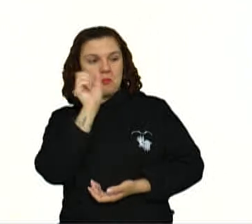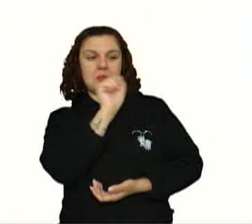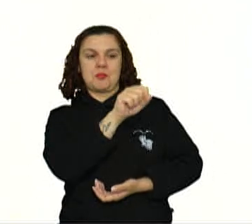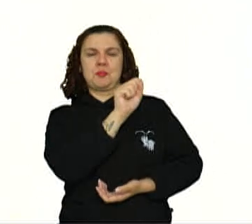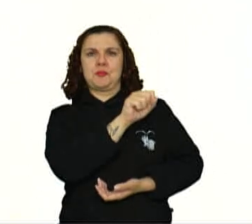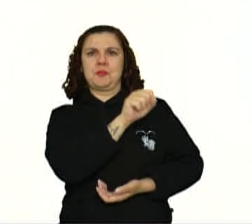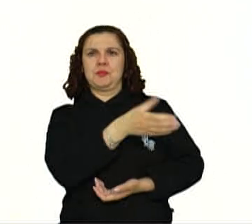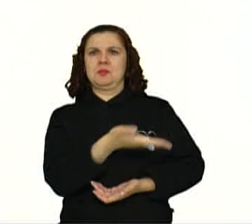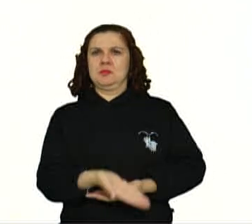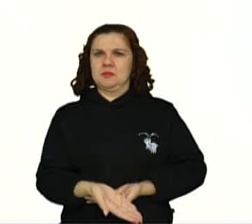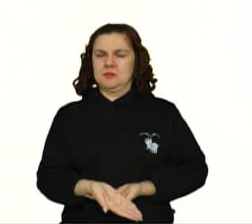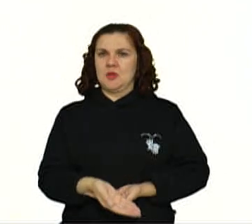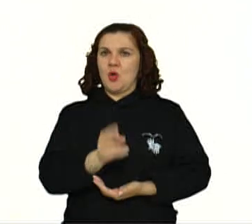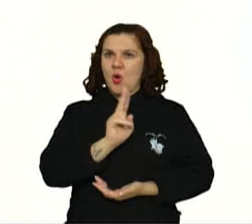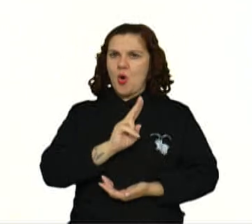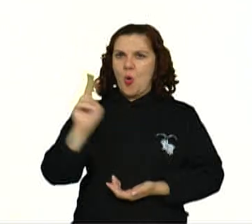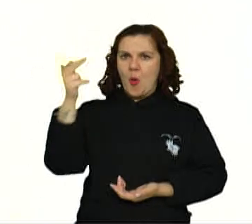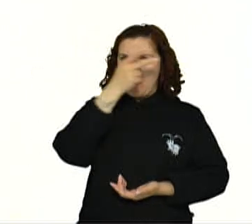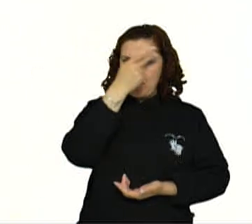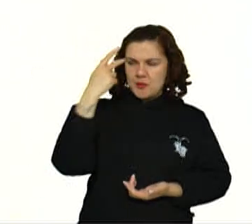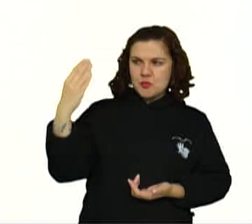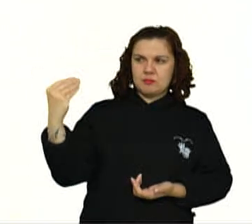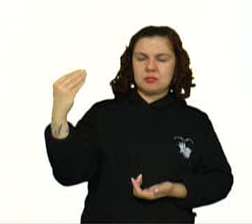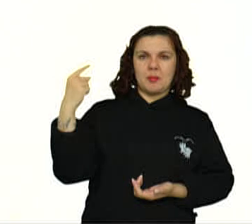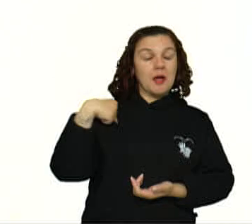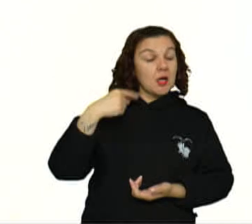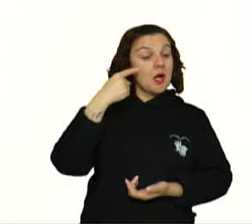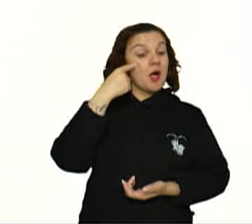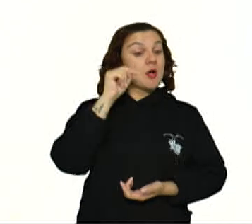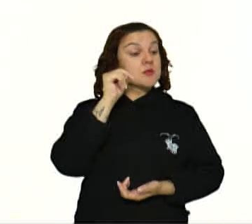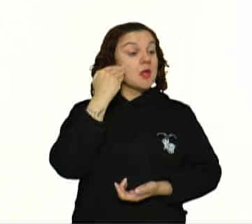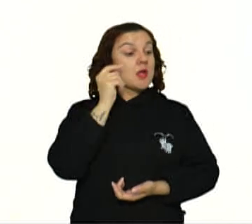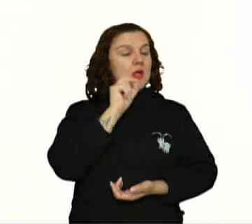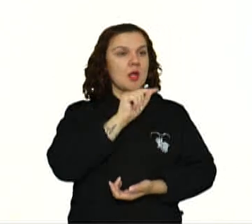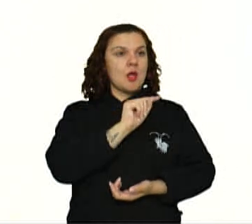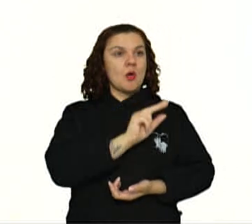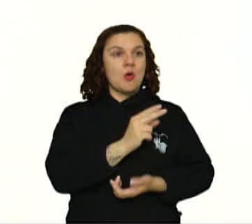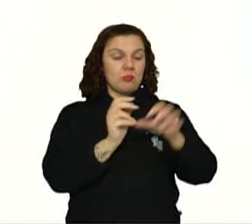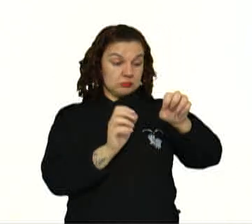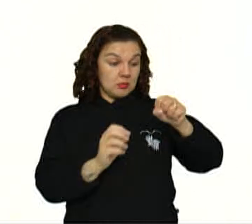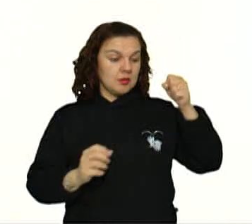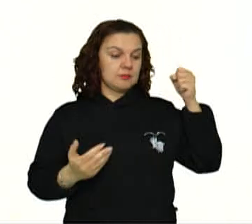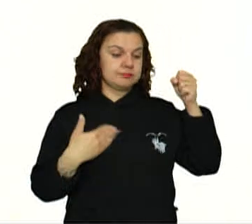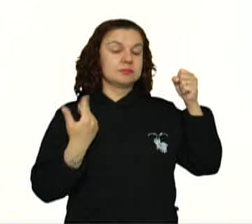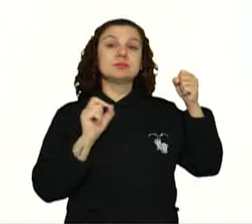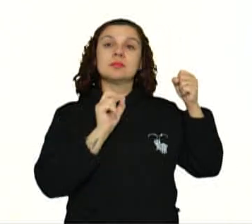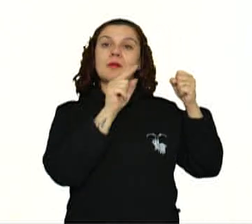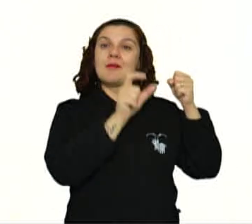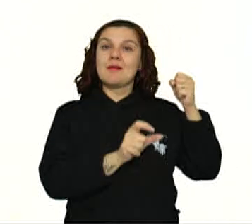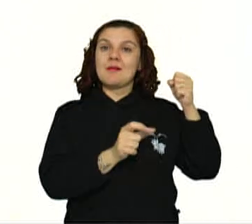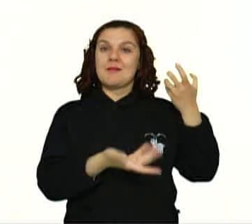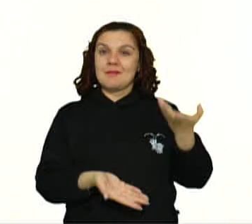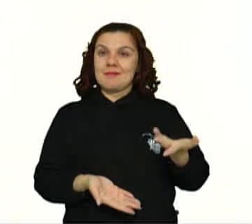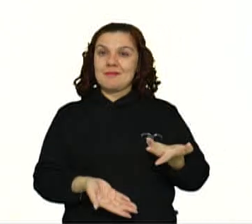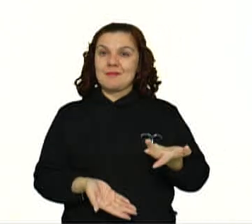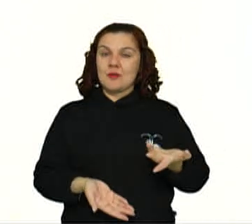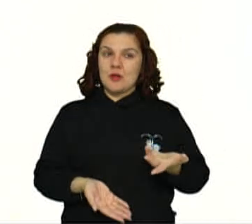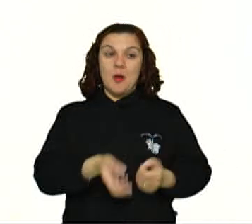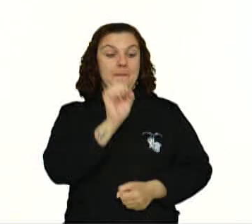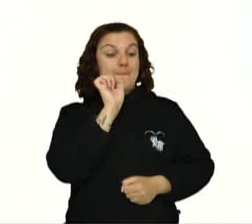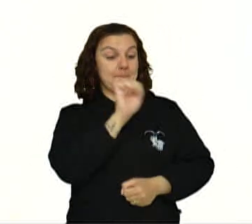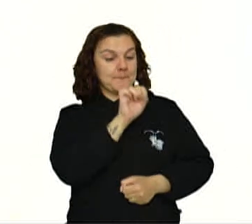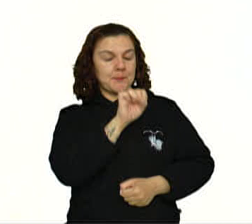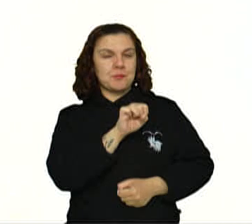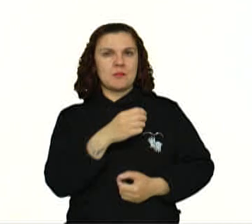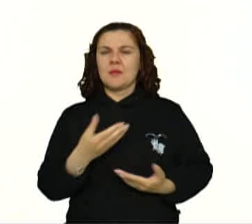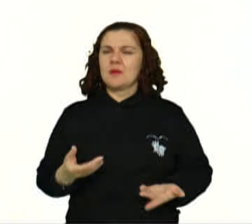batendo. Então, ou a pessoa vai ter que falar alguma coisa para eu detectar quem que é, ou eu vou ter que abrir a porta para ver quem é. Porque